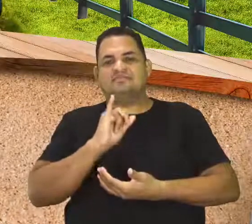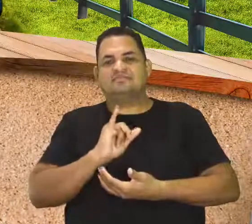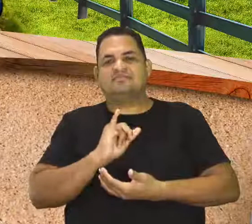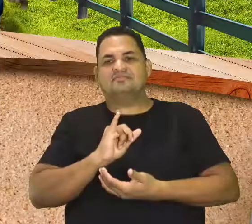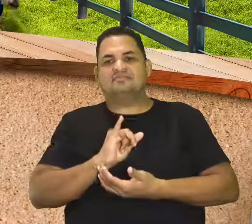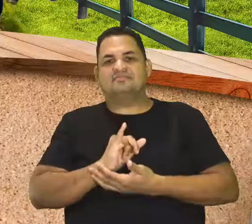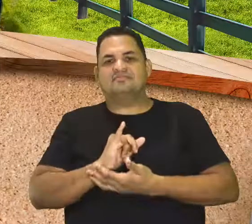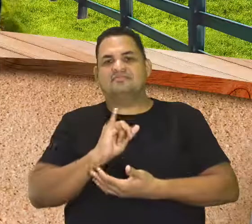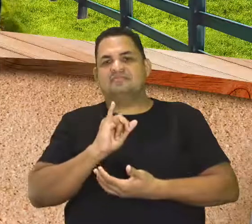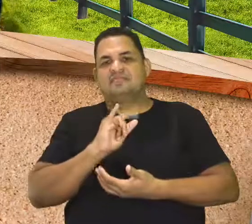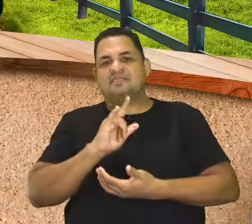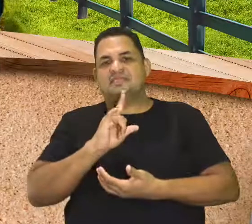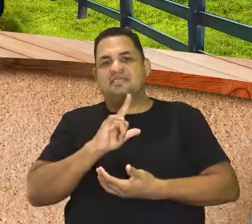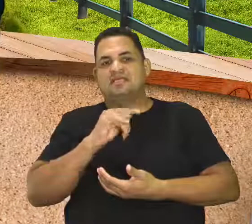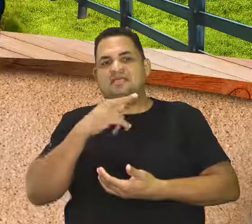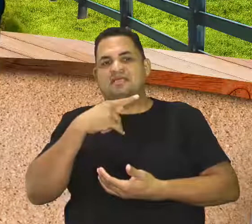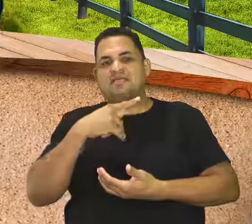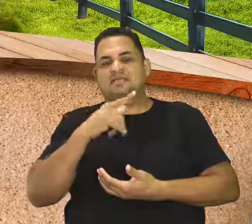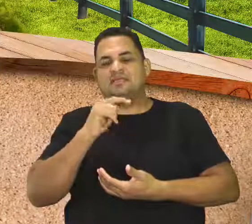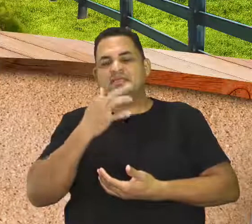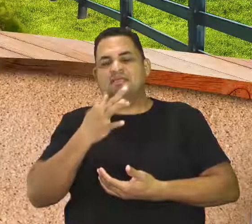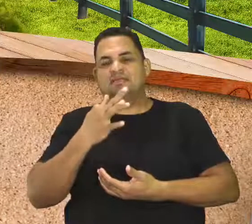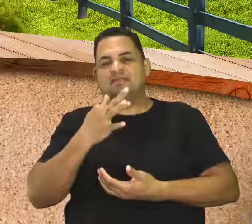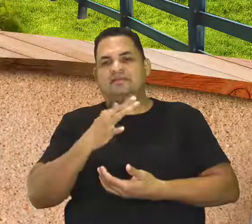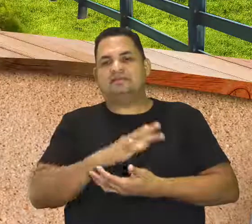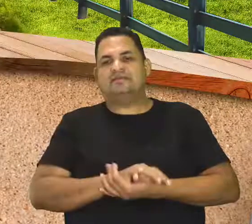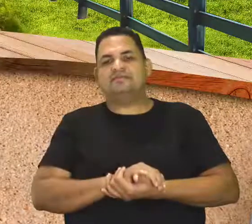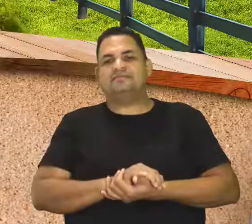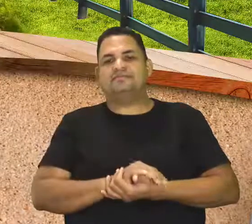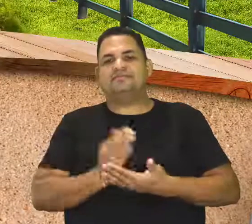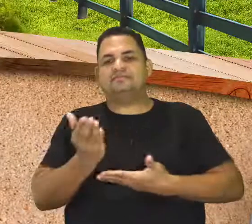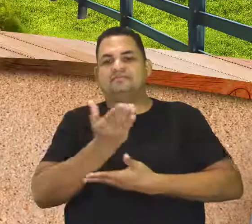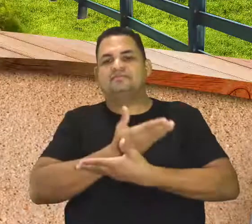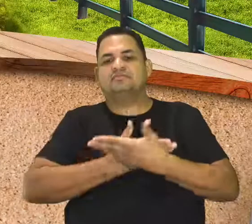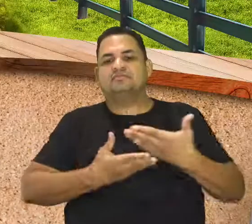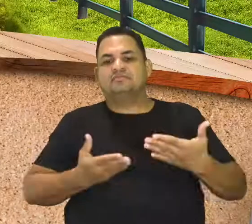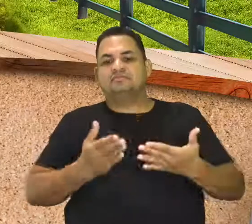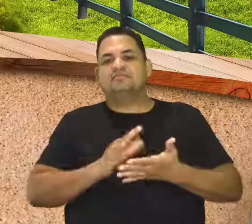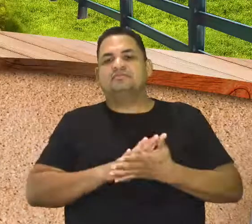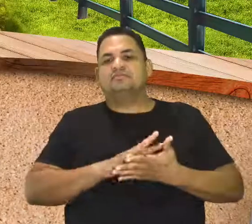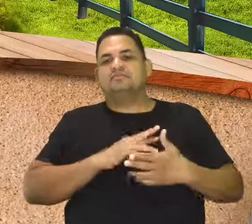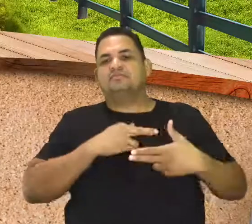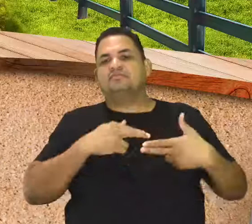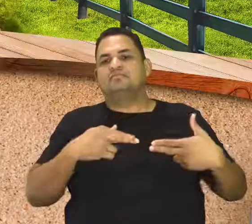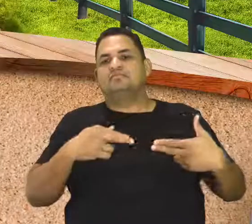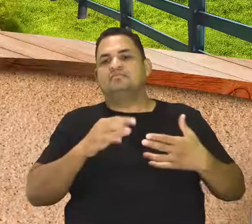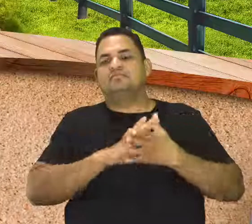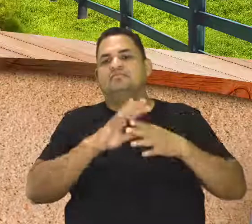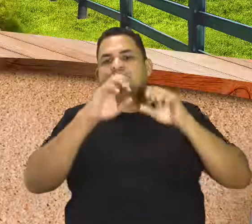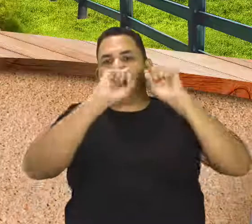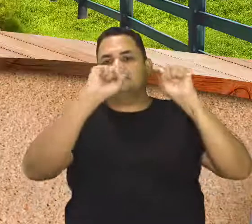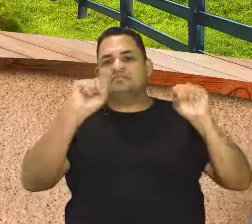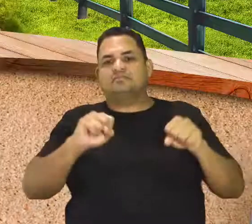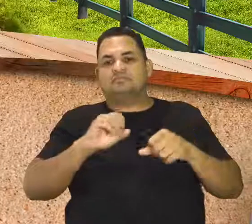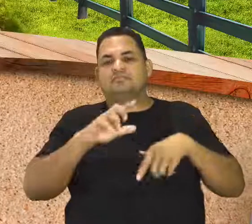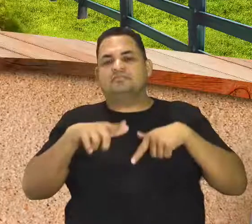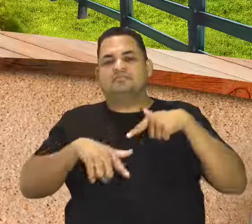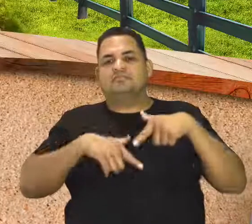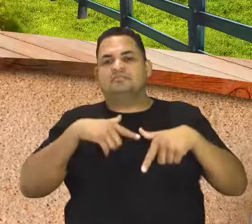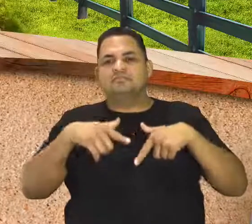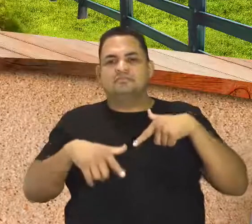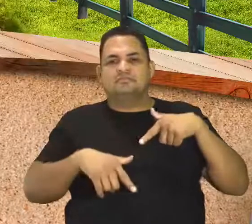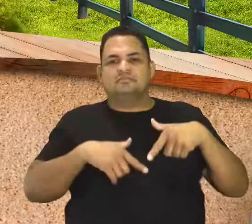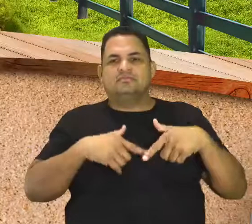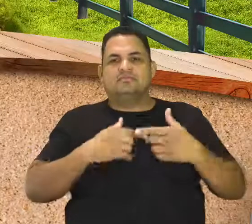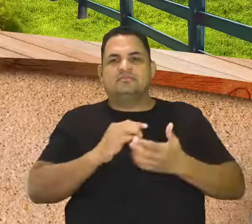de integração, né, da lavoura, pecuária e floresta, é uma imagem que a gente vê ali a produção